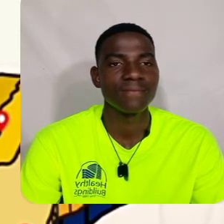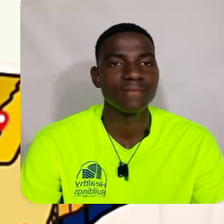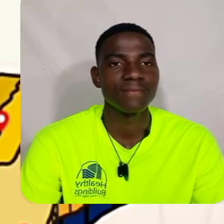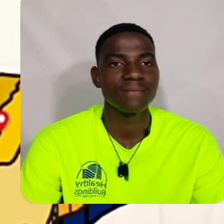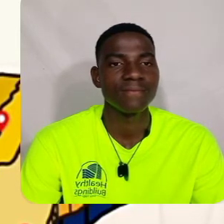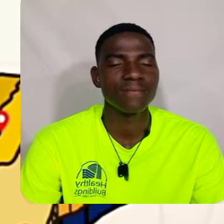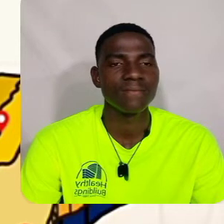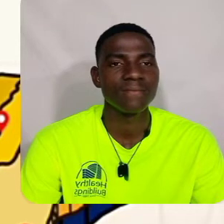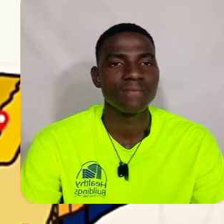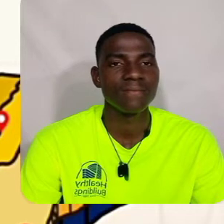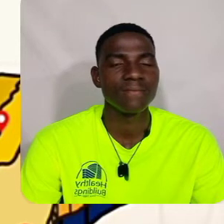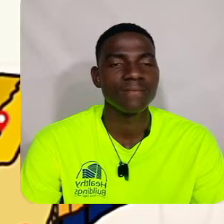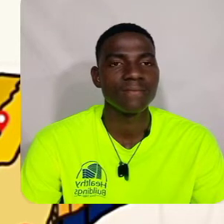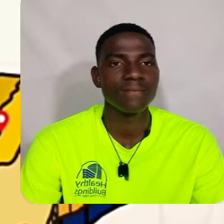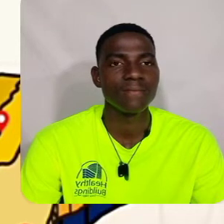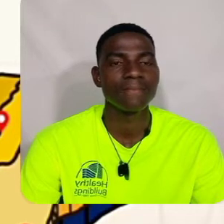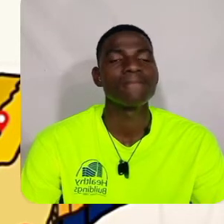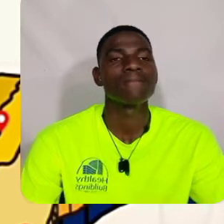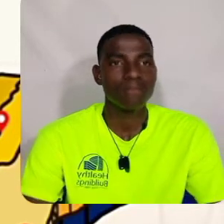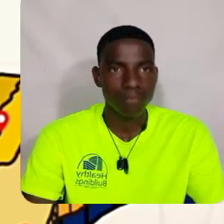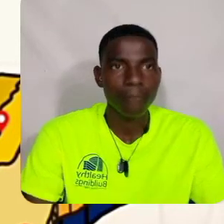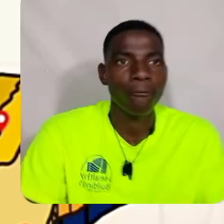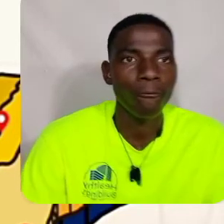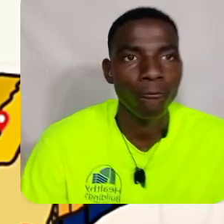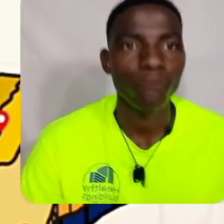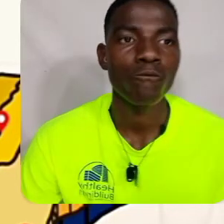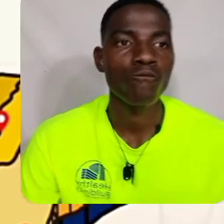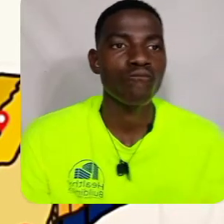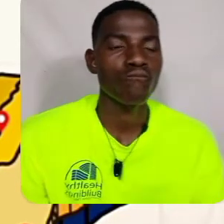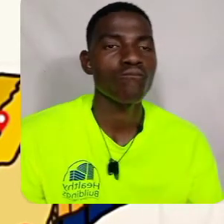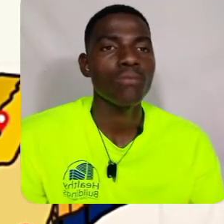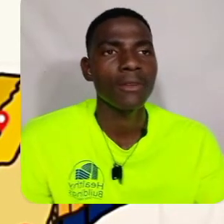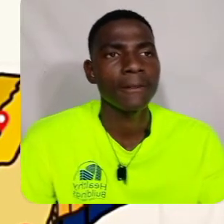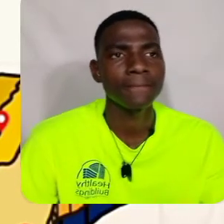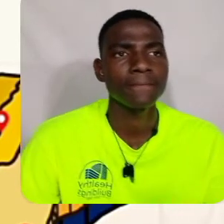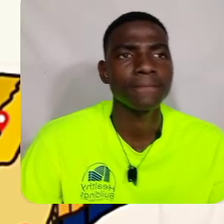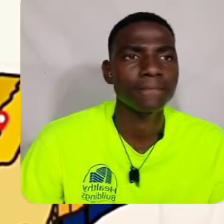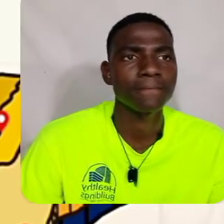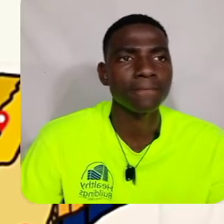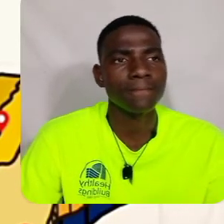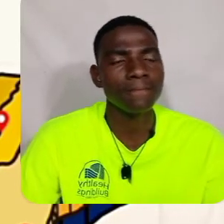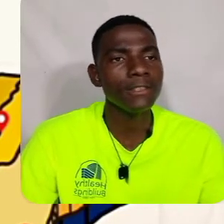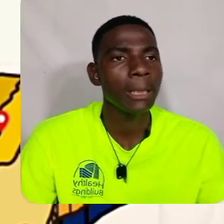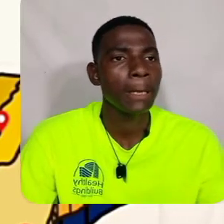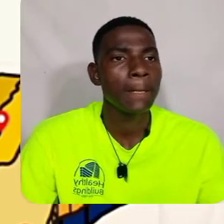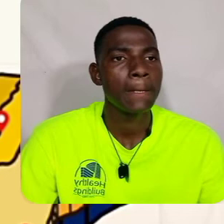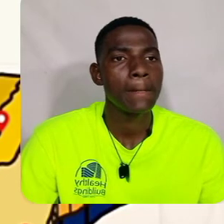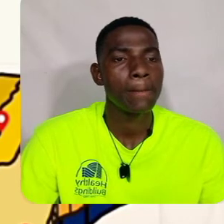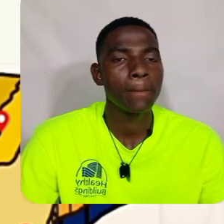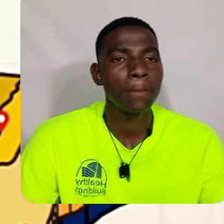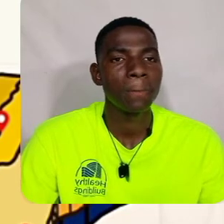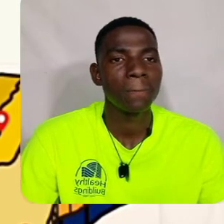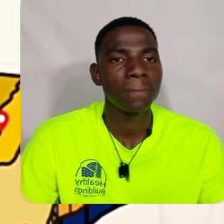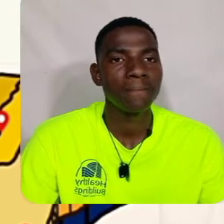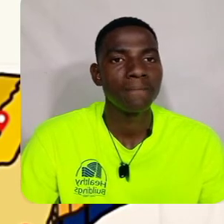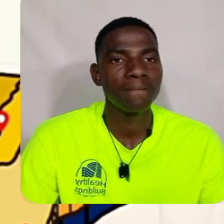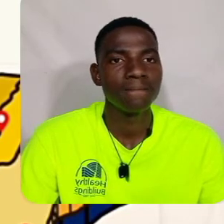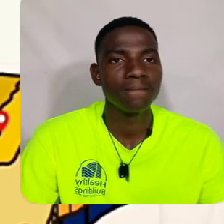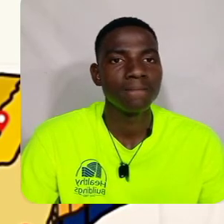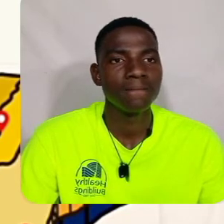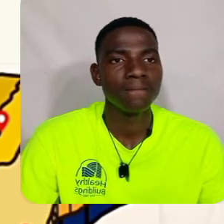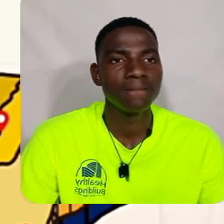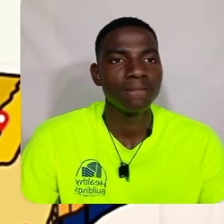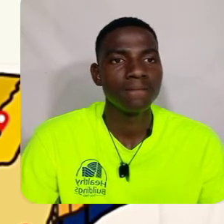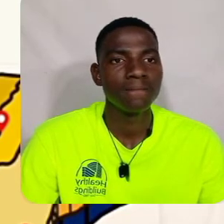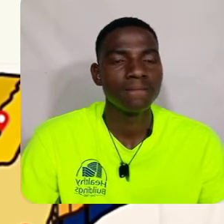muitas vezes separadamente, nesses três níveis. As pessoas escolhidas, que chamamos de políticos, então recebem cargos diferentes dependendo